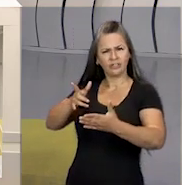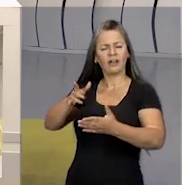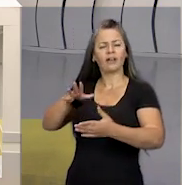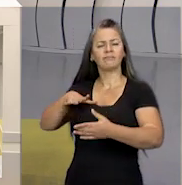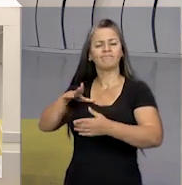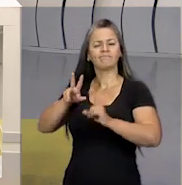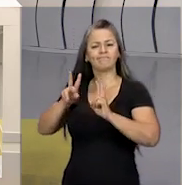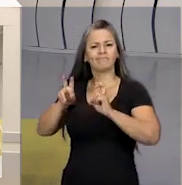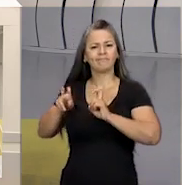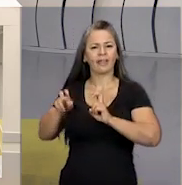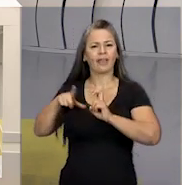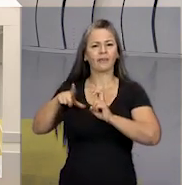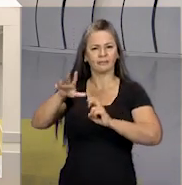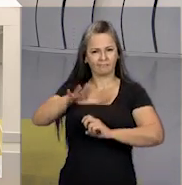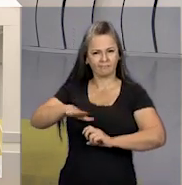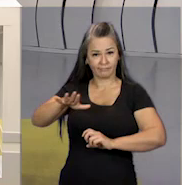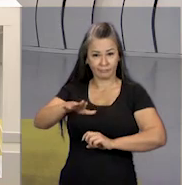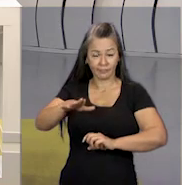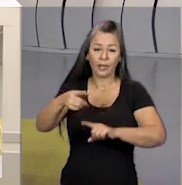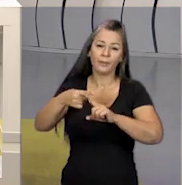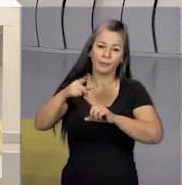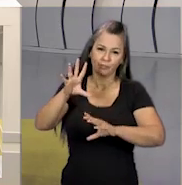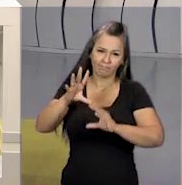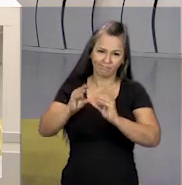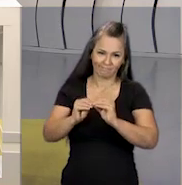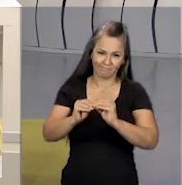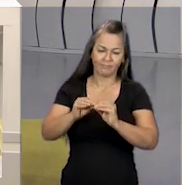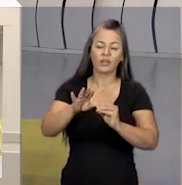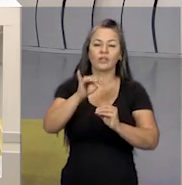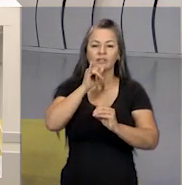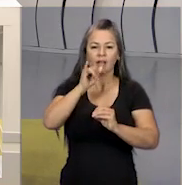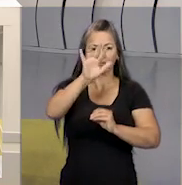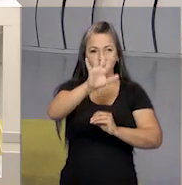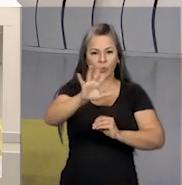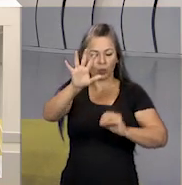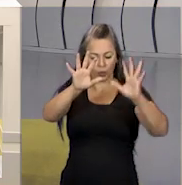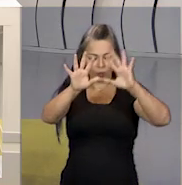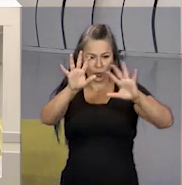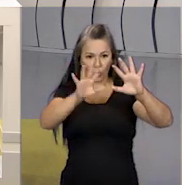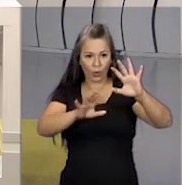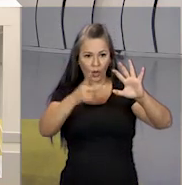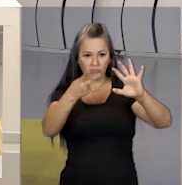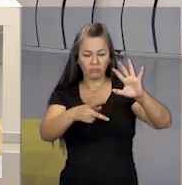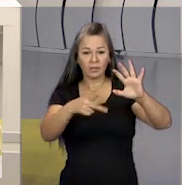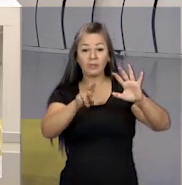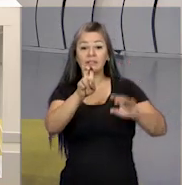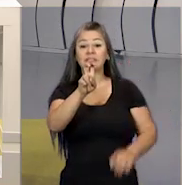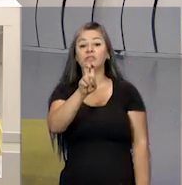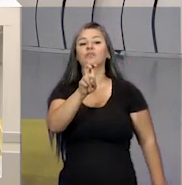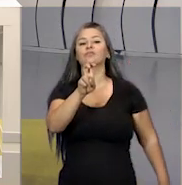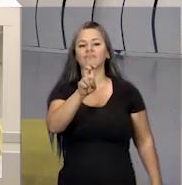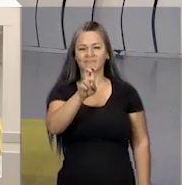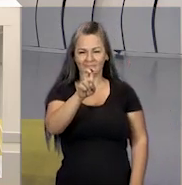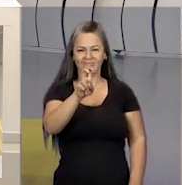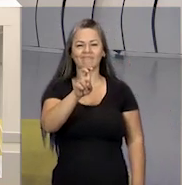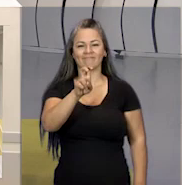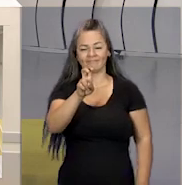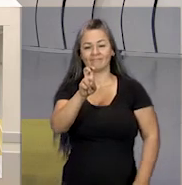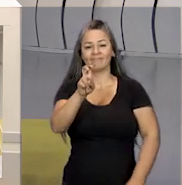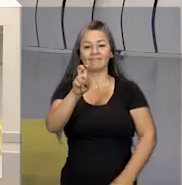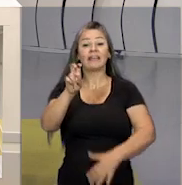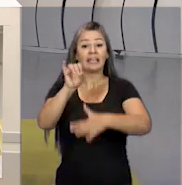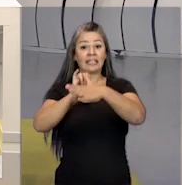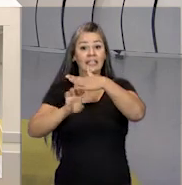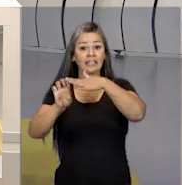sabe que a regionalização oficial são aquelas 5 grandes regiões que a gente tem do IBGE, né, que o IBGE utiliza